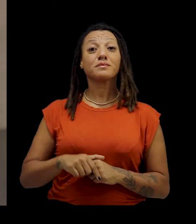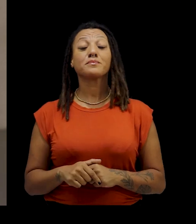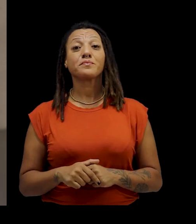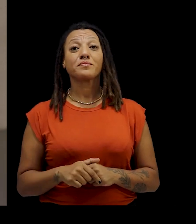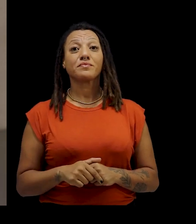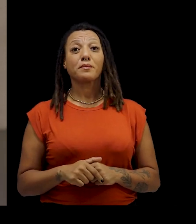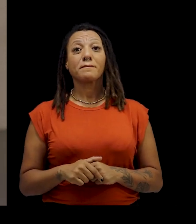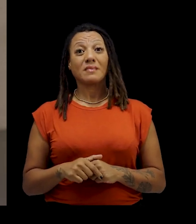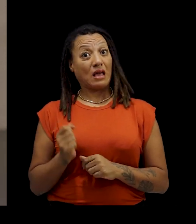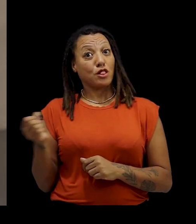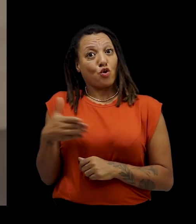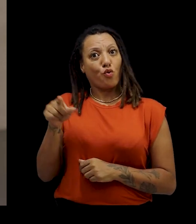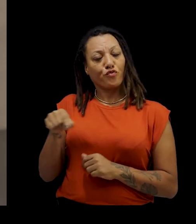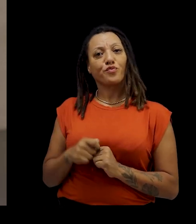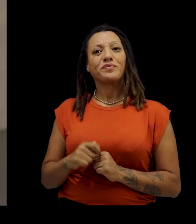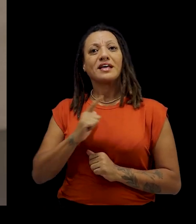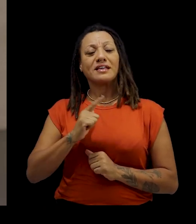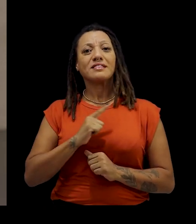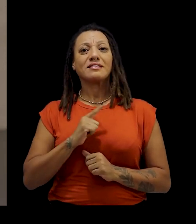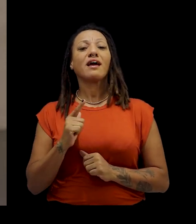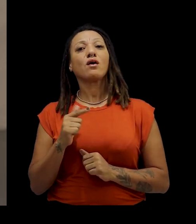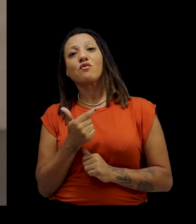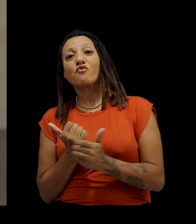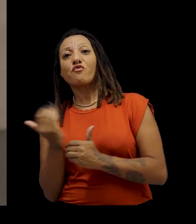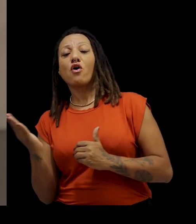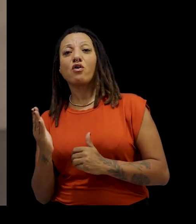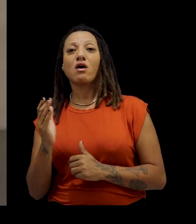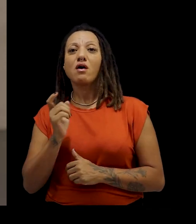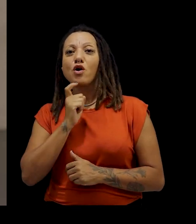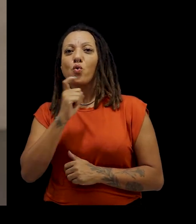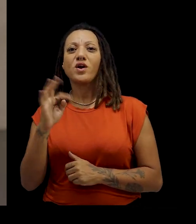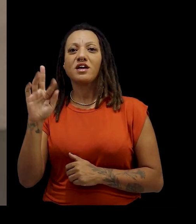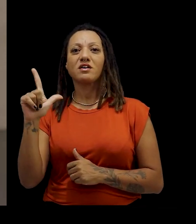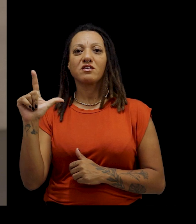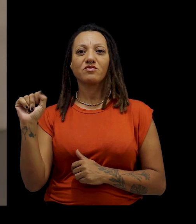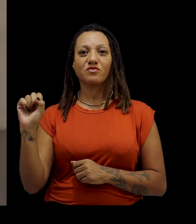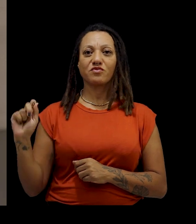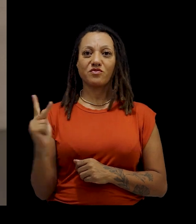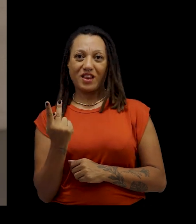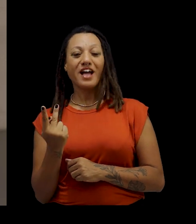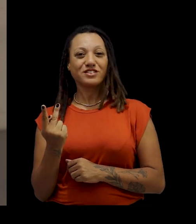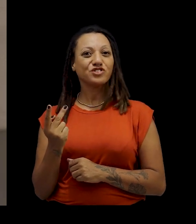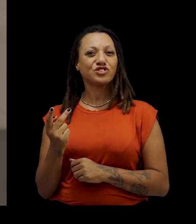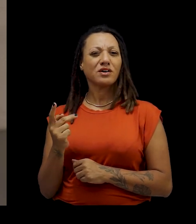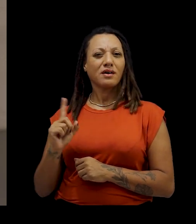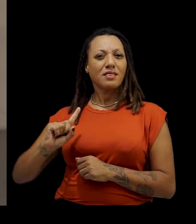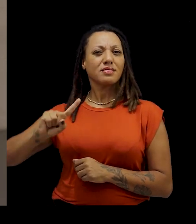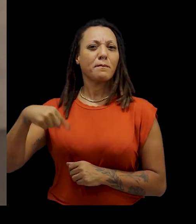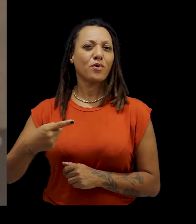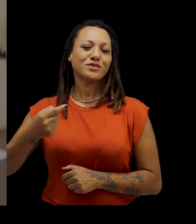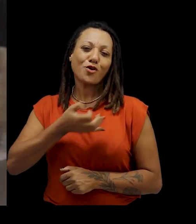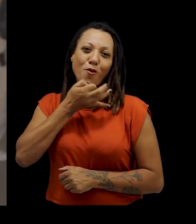fora tem um trabalho que chama Green Flash, Vaca Frankenstein, que depois eu comento um pouco mais